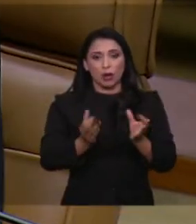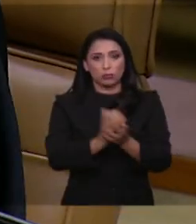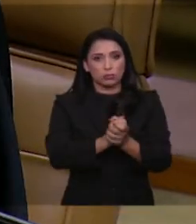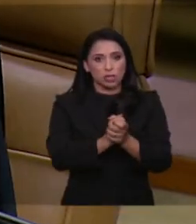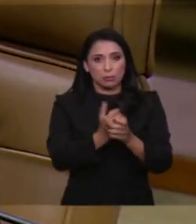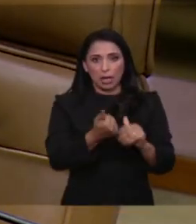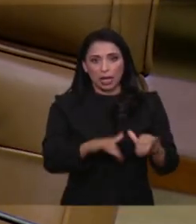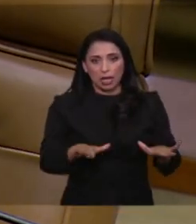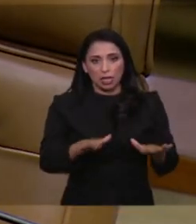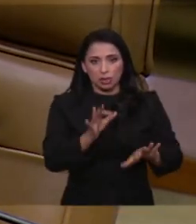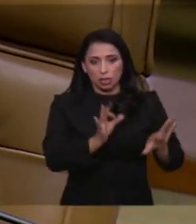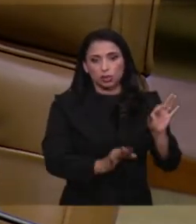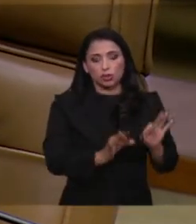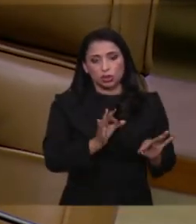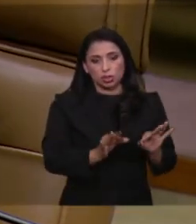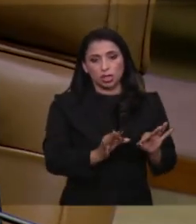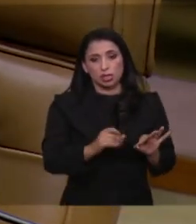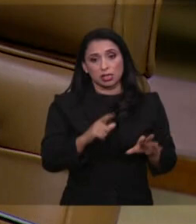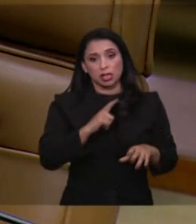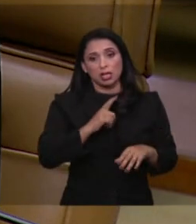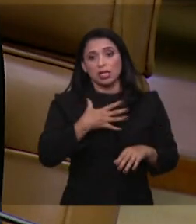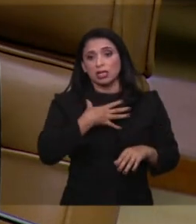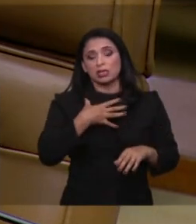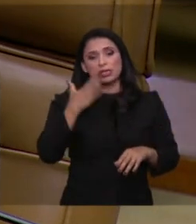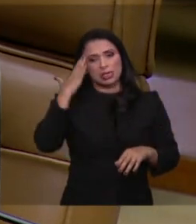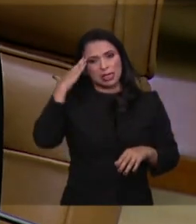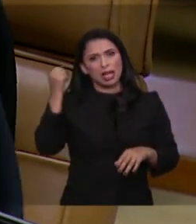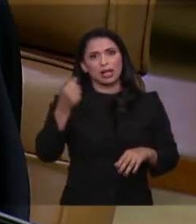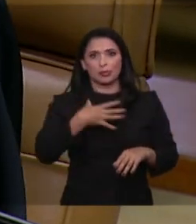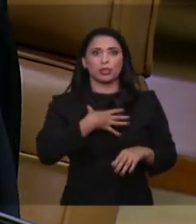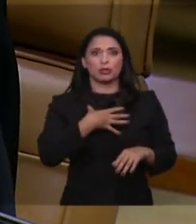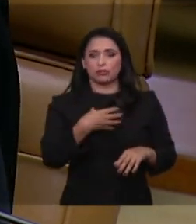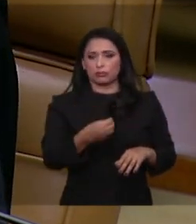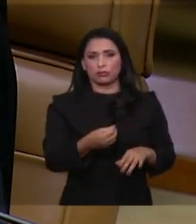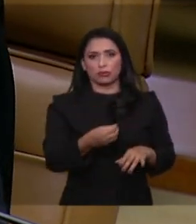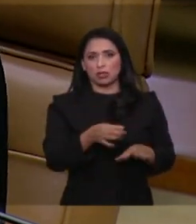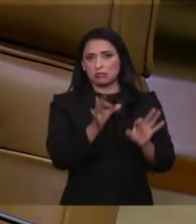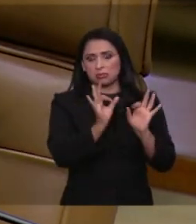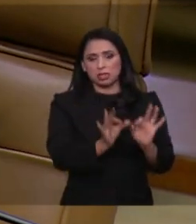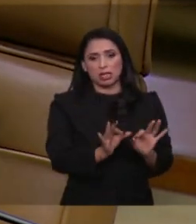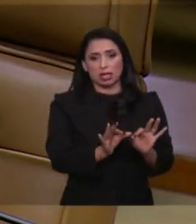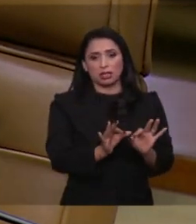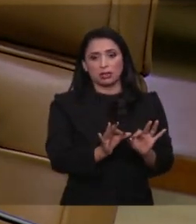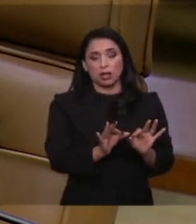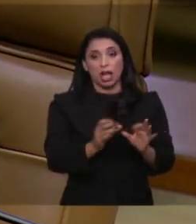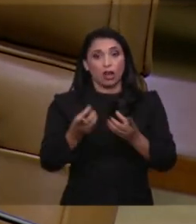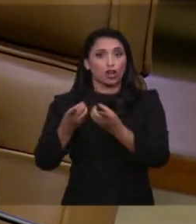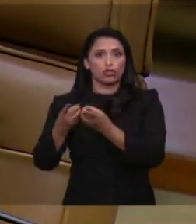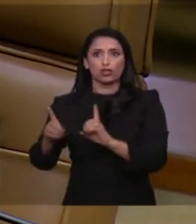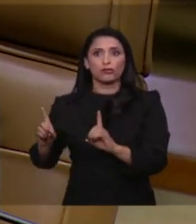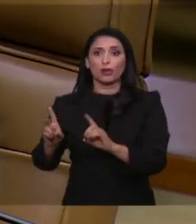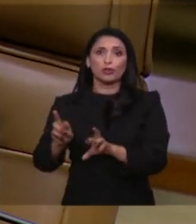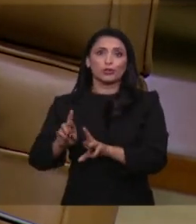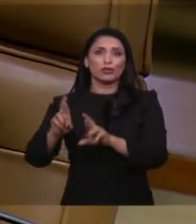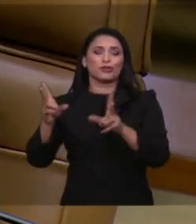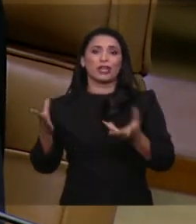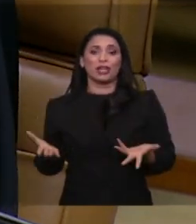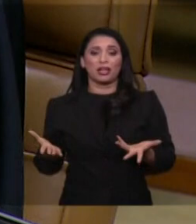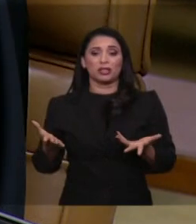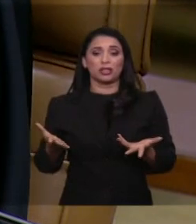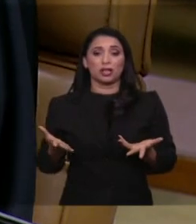se presume a filiação. Se houver o divórcio, não se presume. É uma diferença para o nascituro, é uma diferença